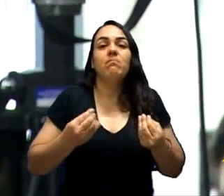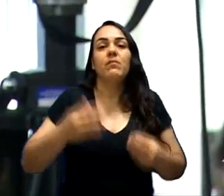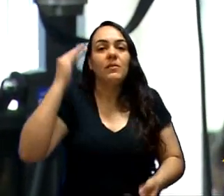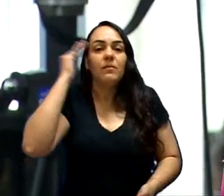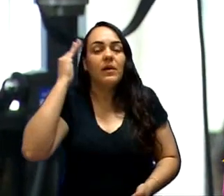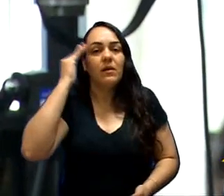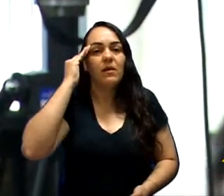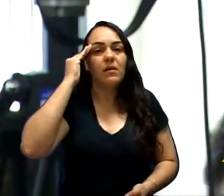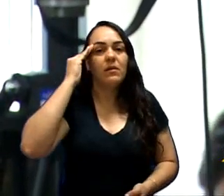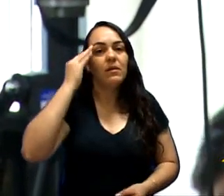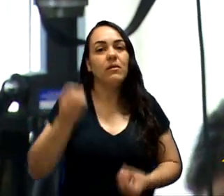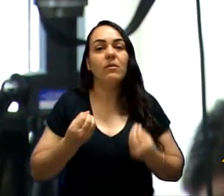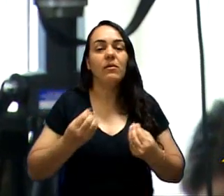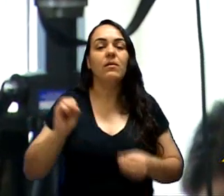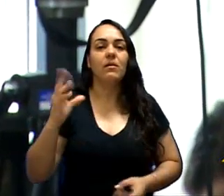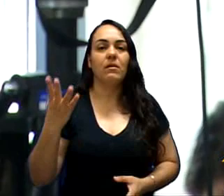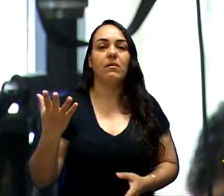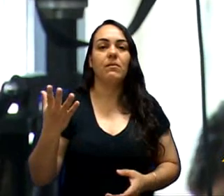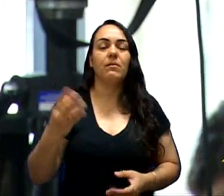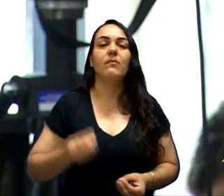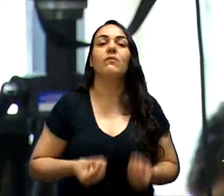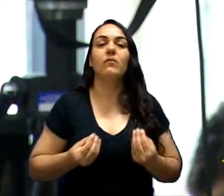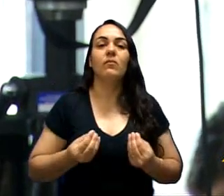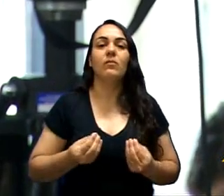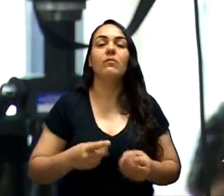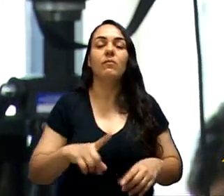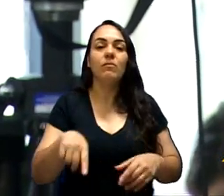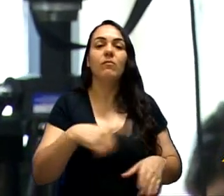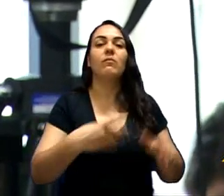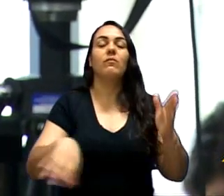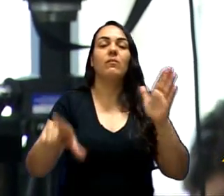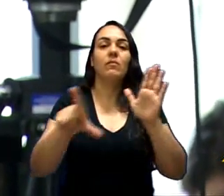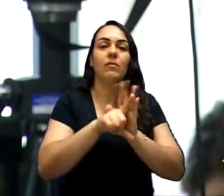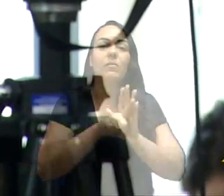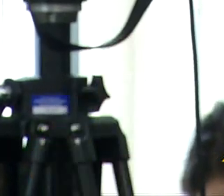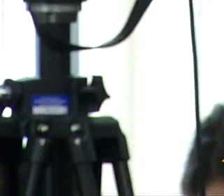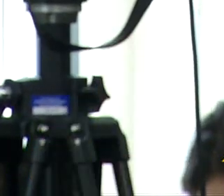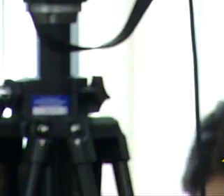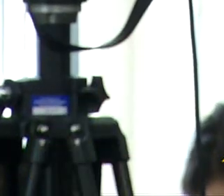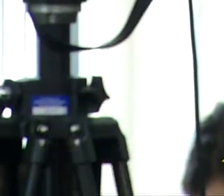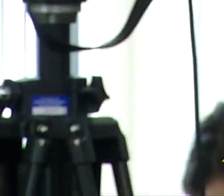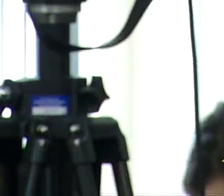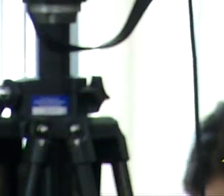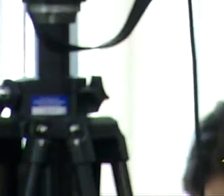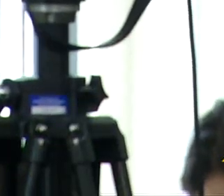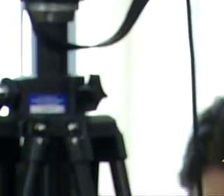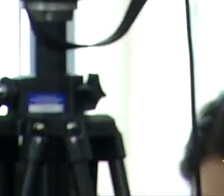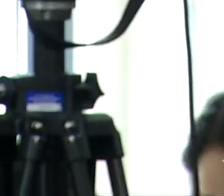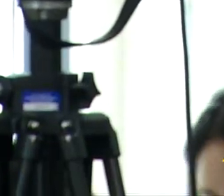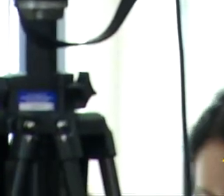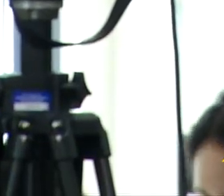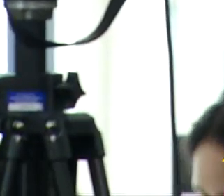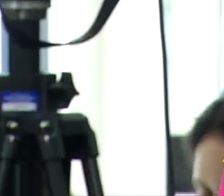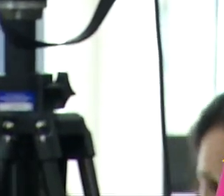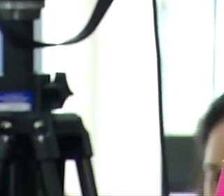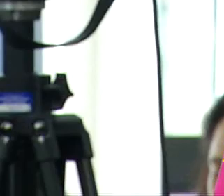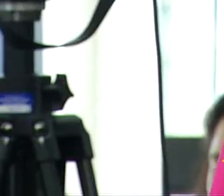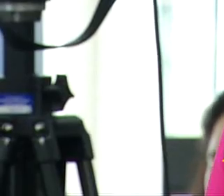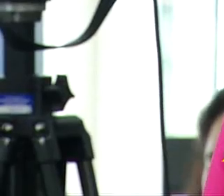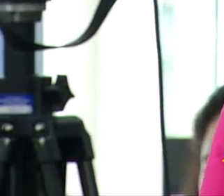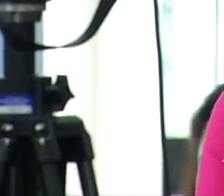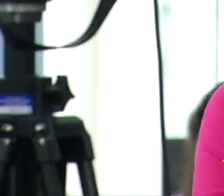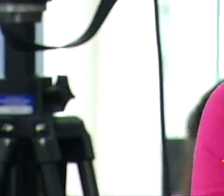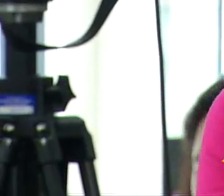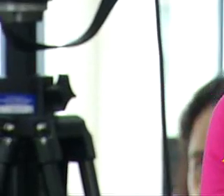né? O fato de ter vetado, ter sido discutido tantas vezes aqui, ser colocado